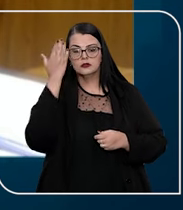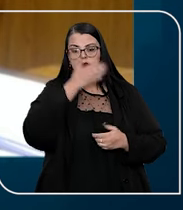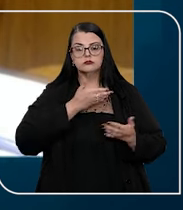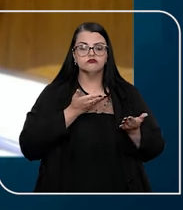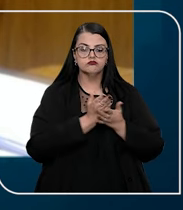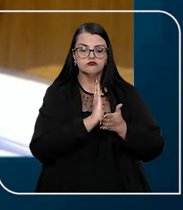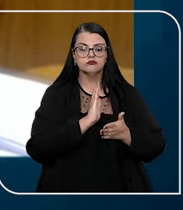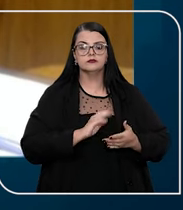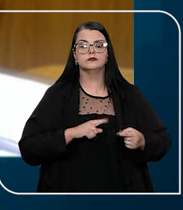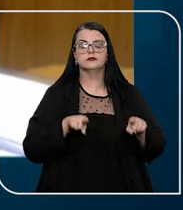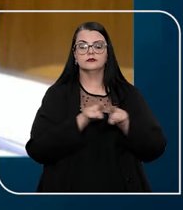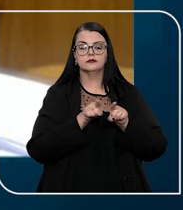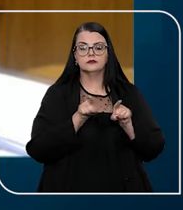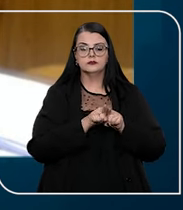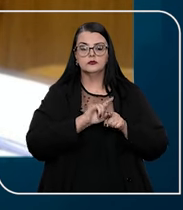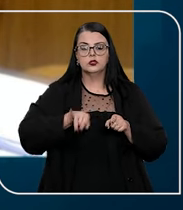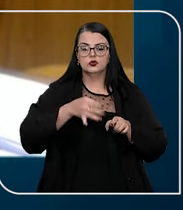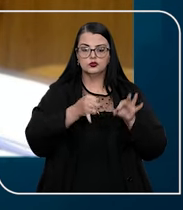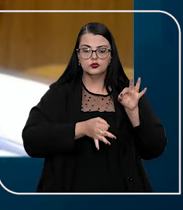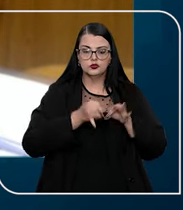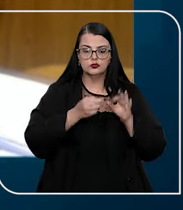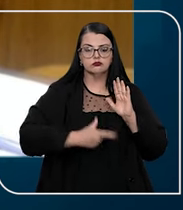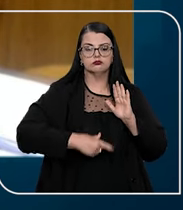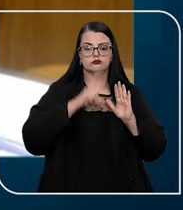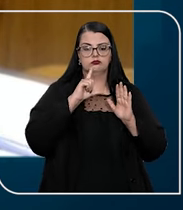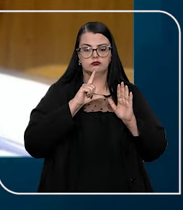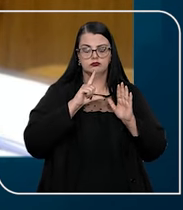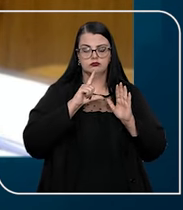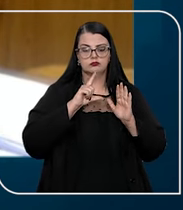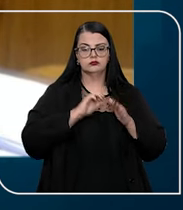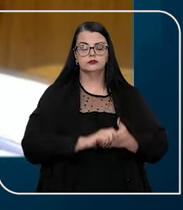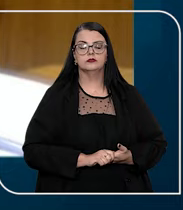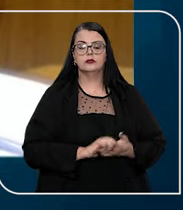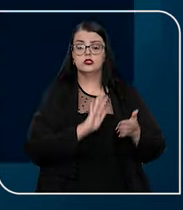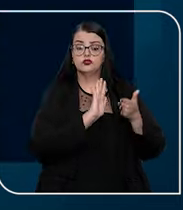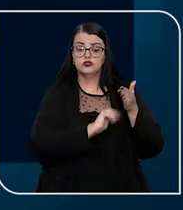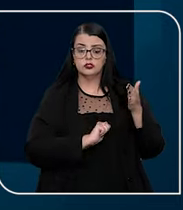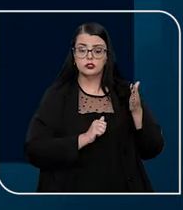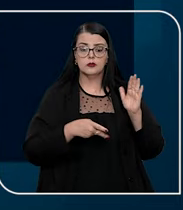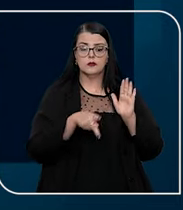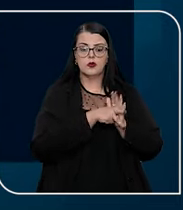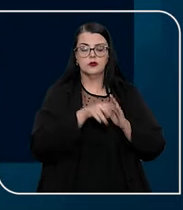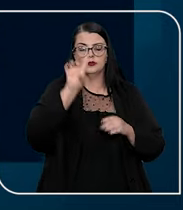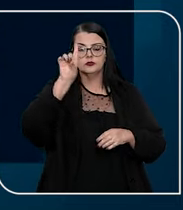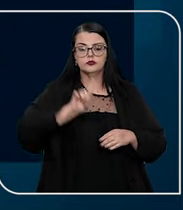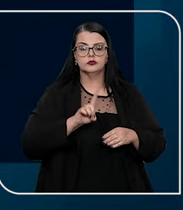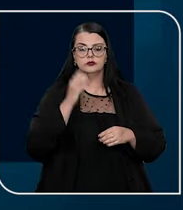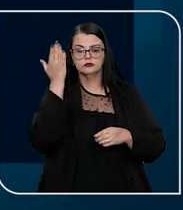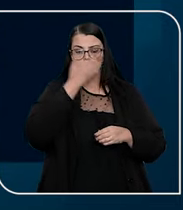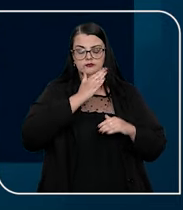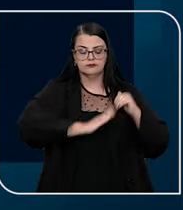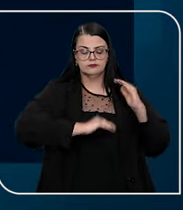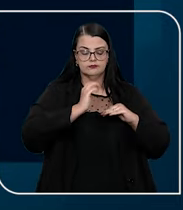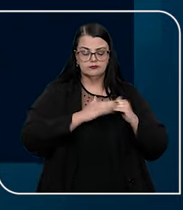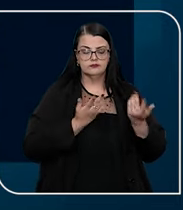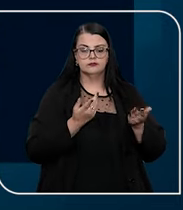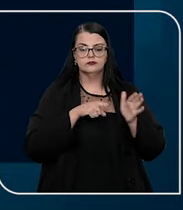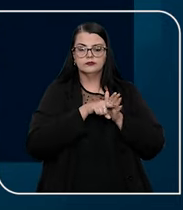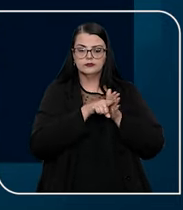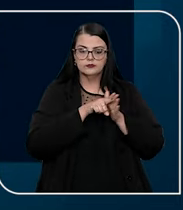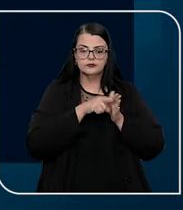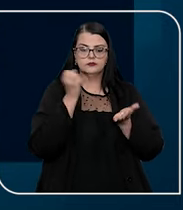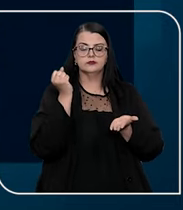necessidade da interdição e ao mesmo tempo julgar a causa antecipadamente retirando dele o direito de produzir a prova